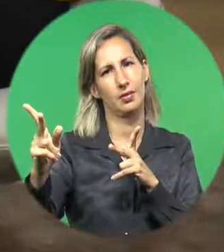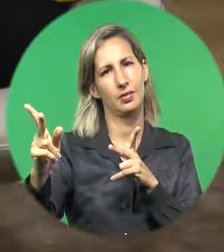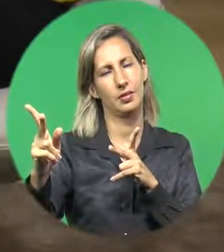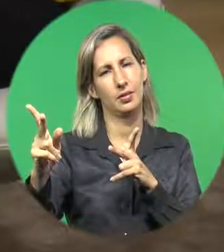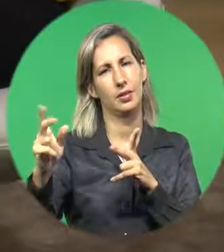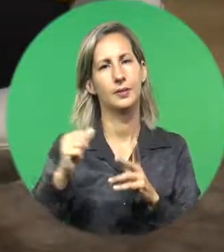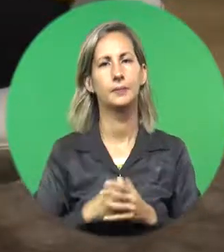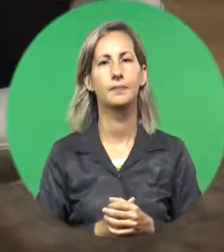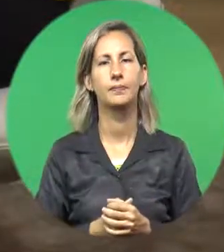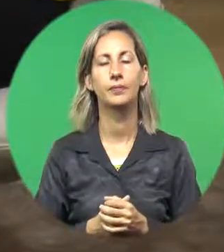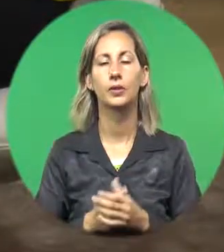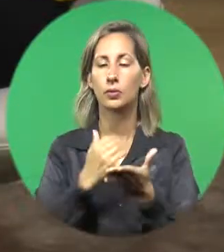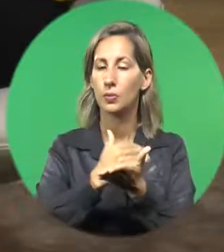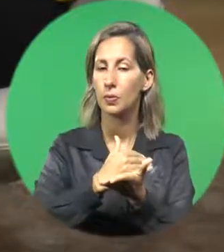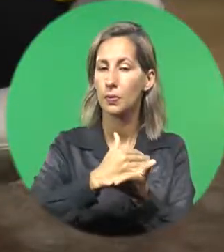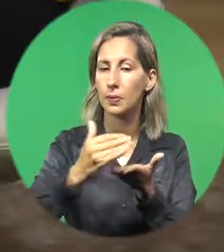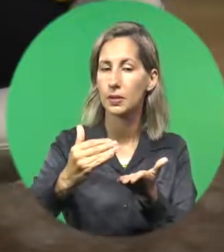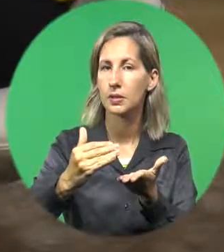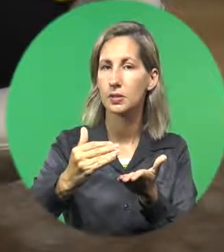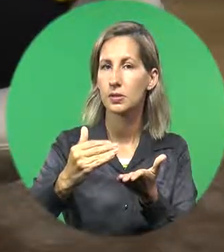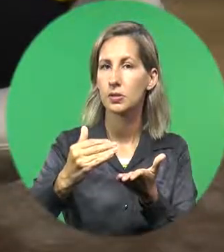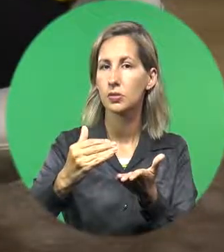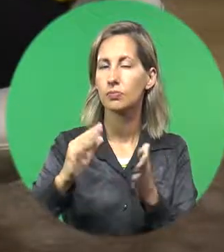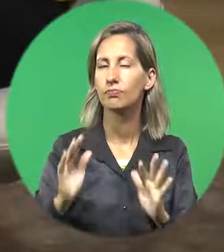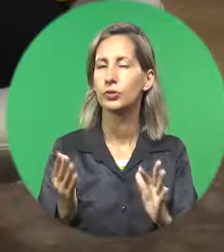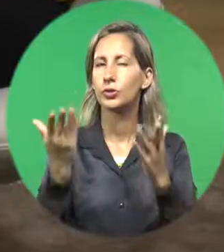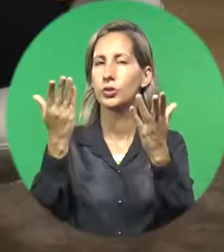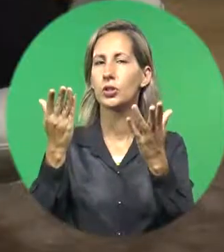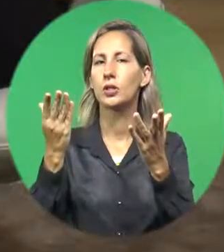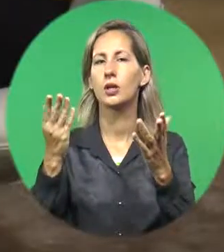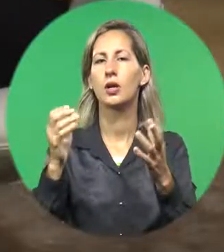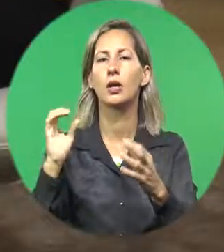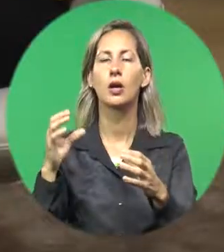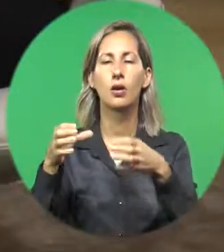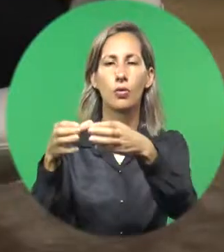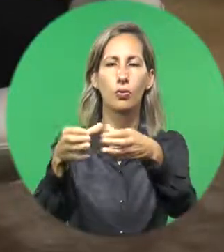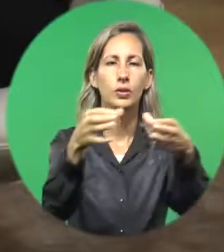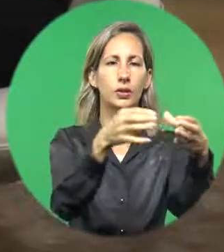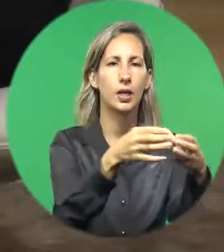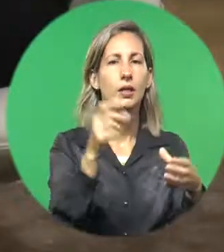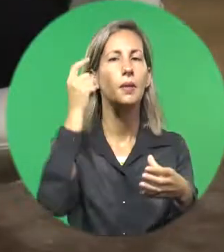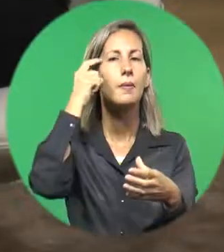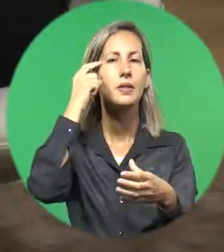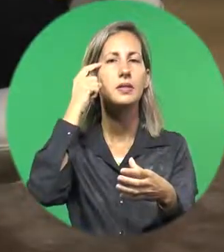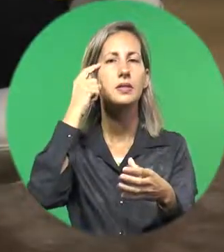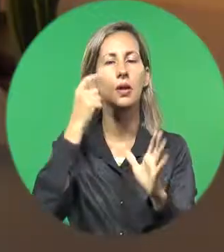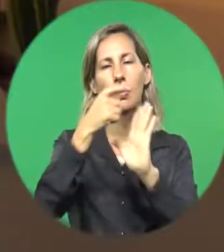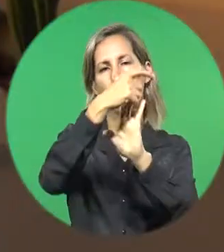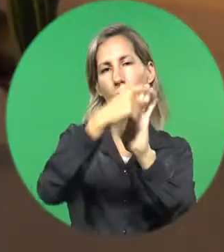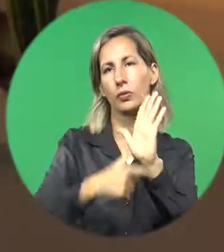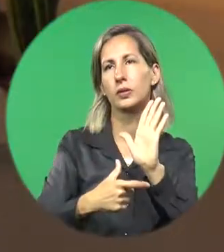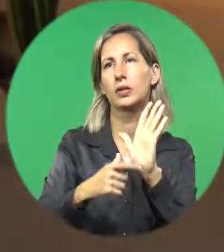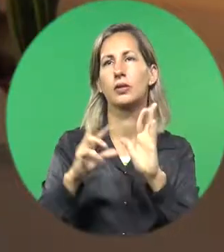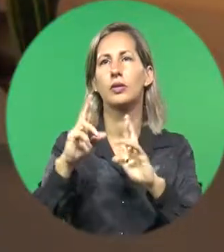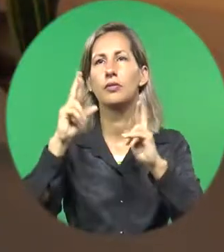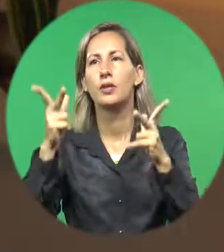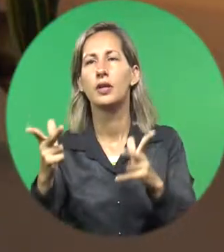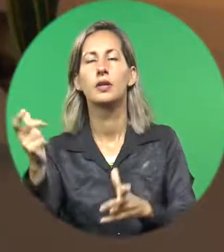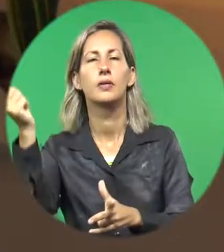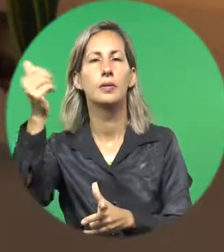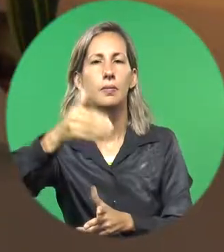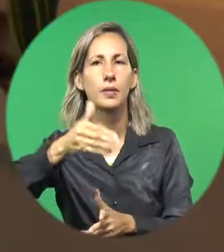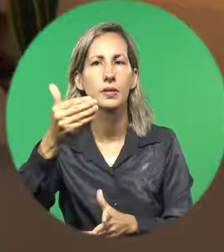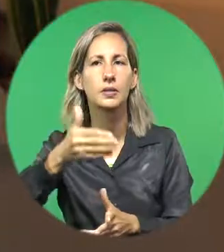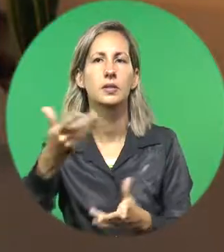nosso eixo, né? E aí, a partir do momento que você instiga que todas as unidades passem a pensar um modelo diferente